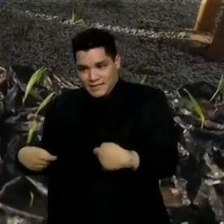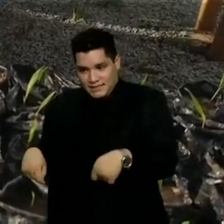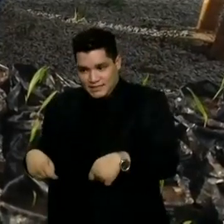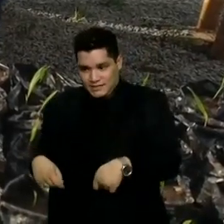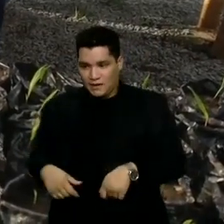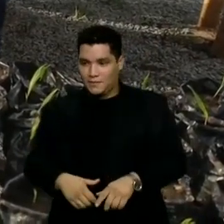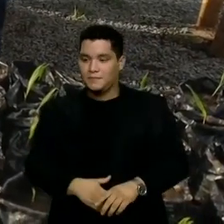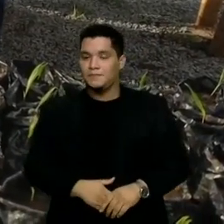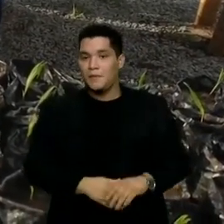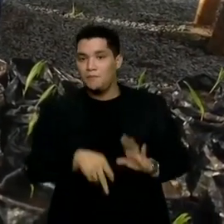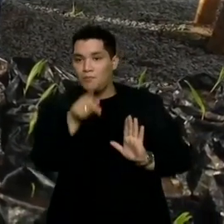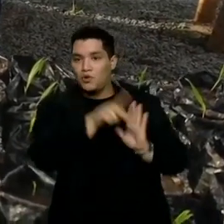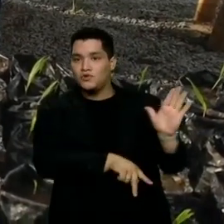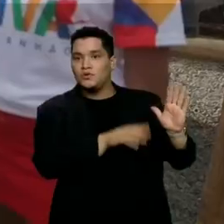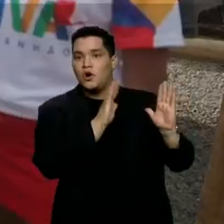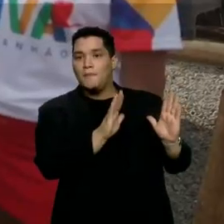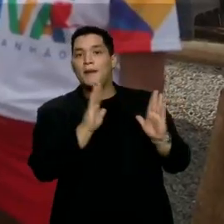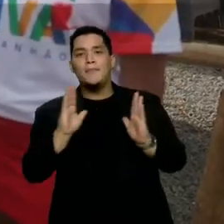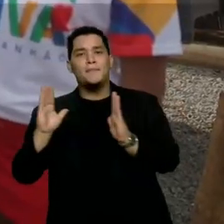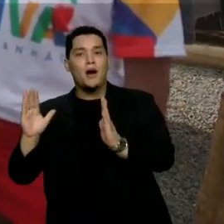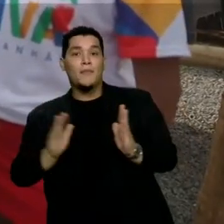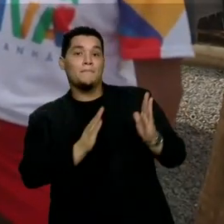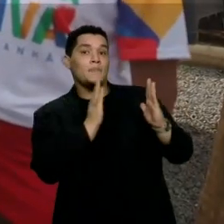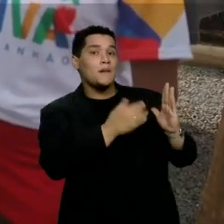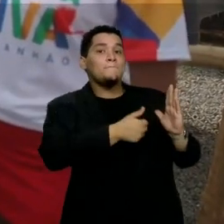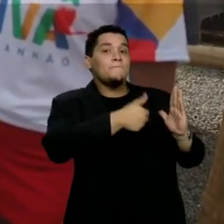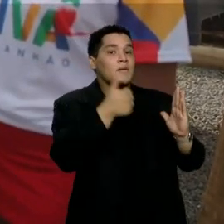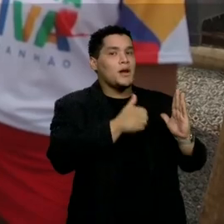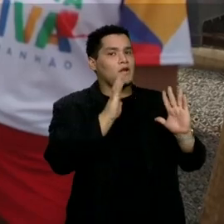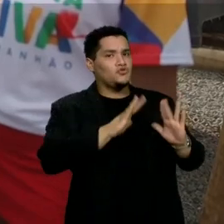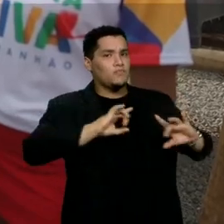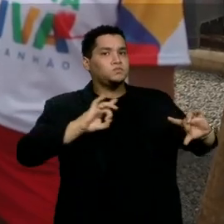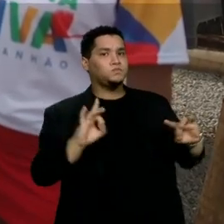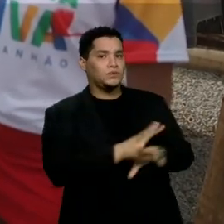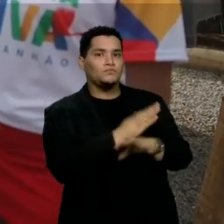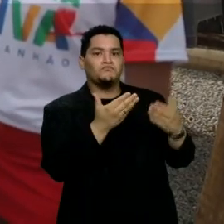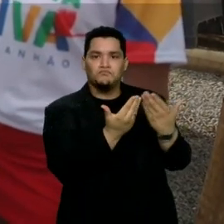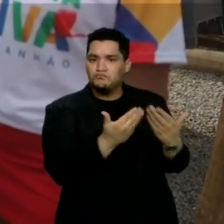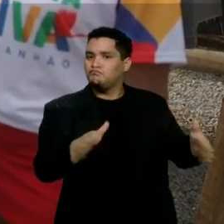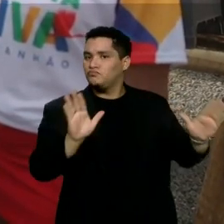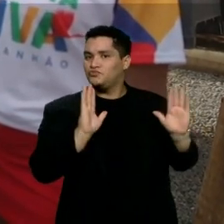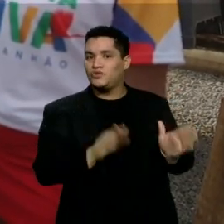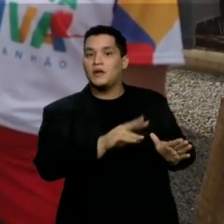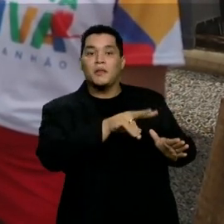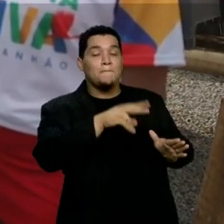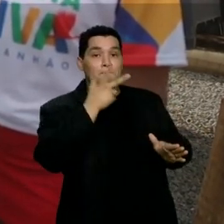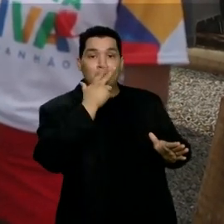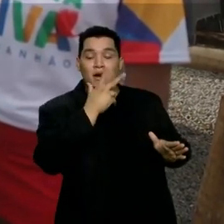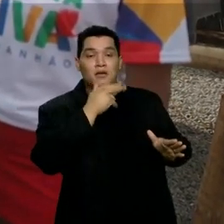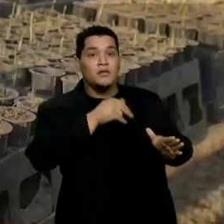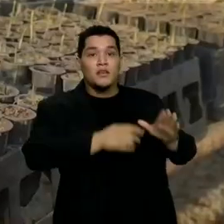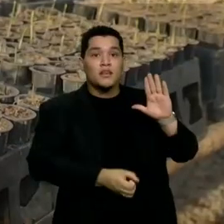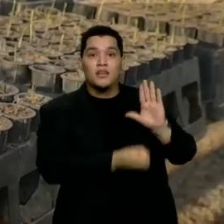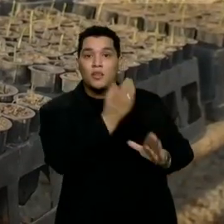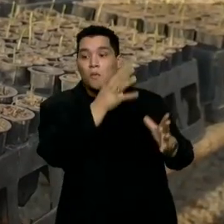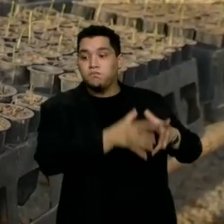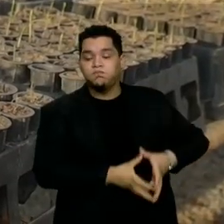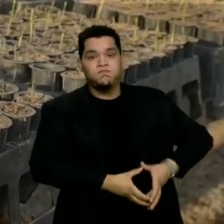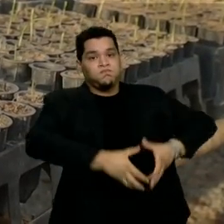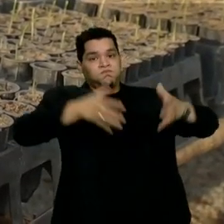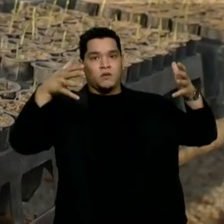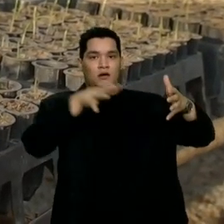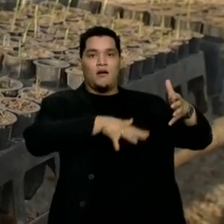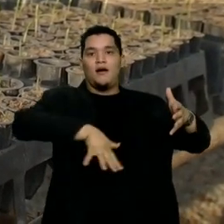Floresta viva já está em andamento e de cara com a instalação do maior viveiro público do Brasil ele tem